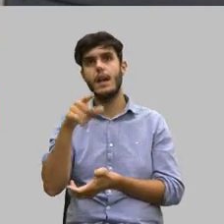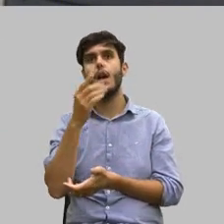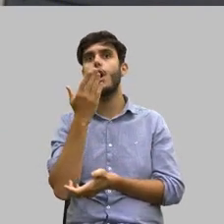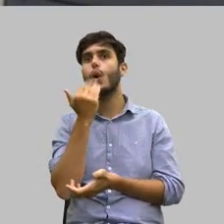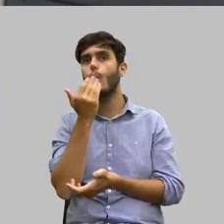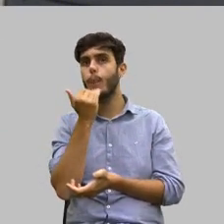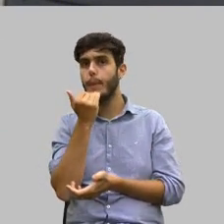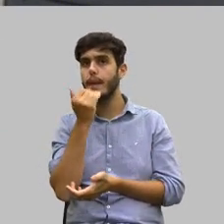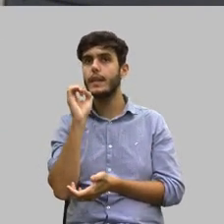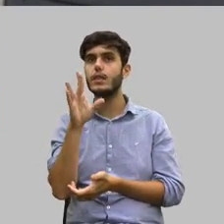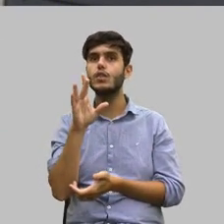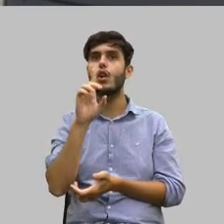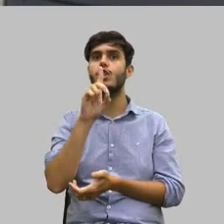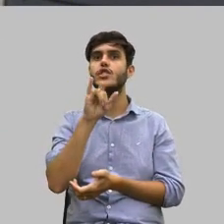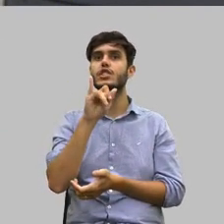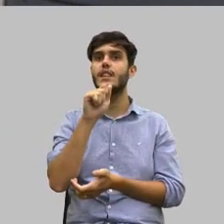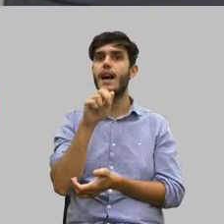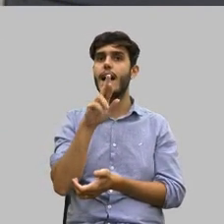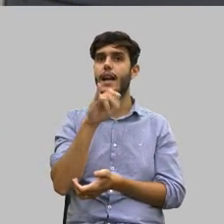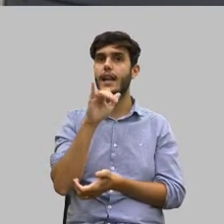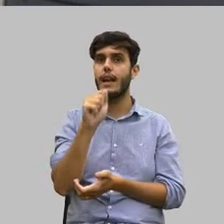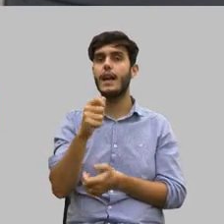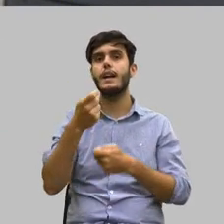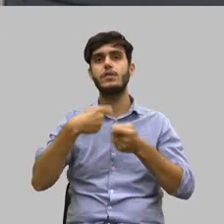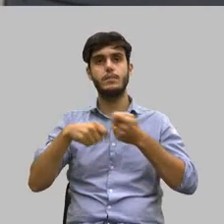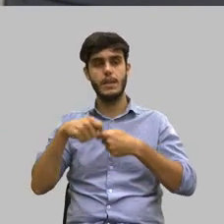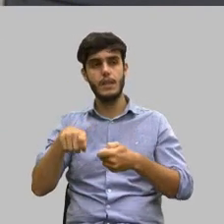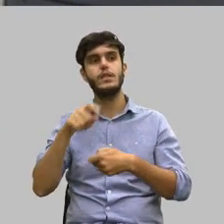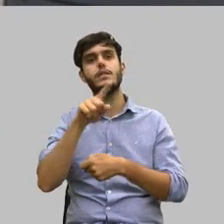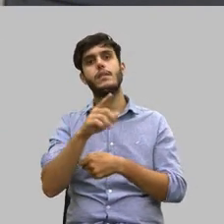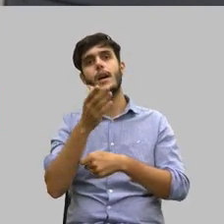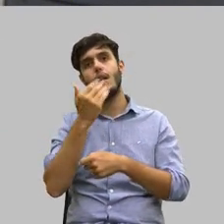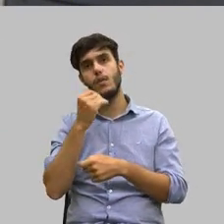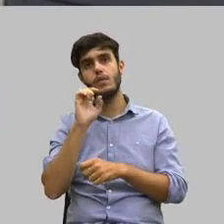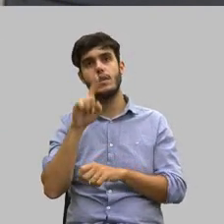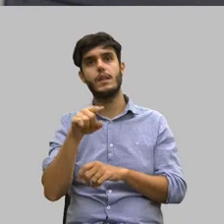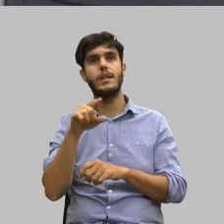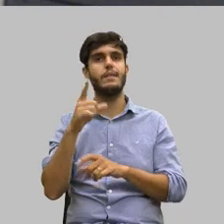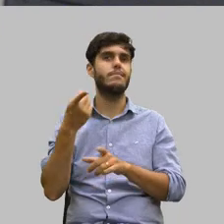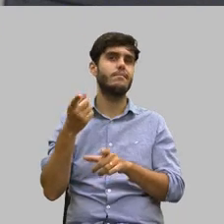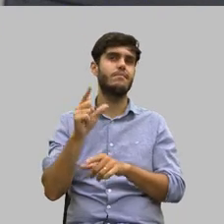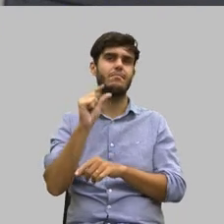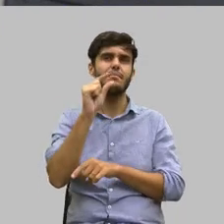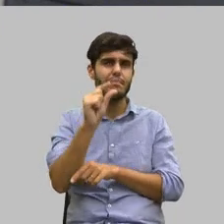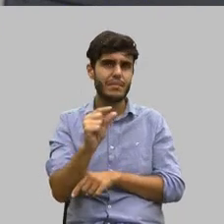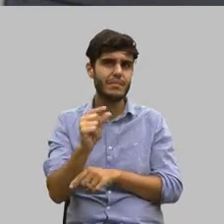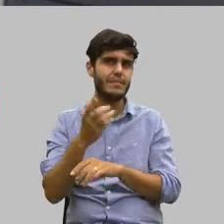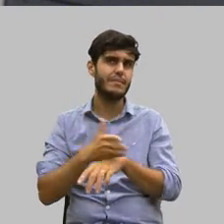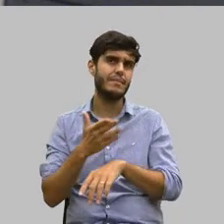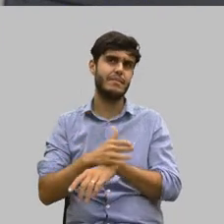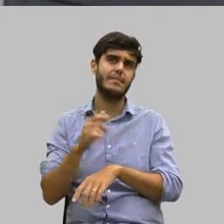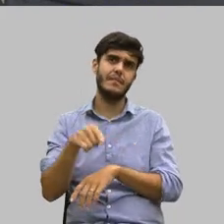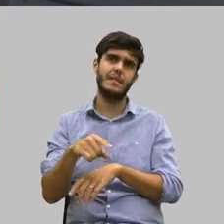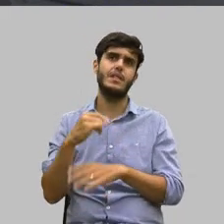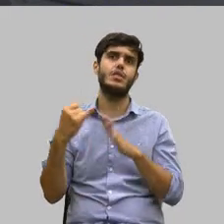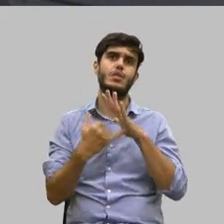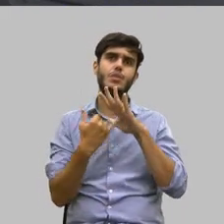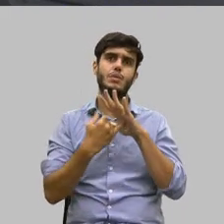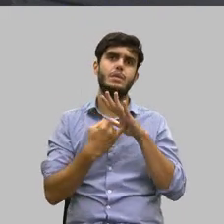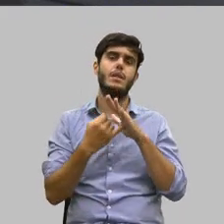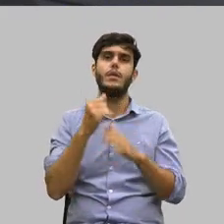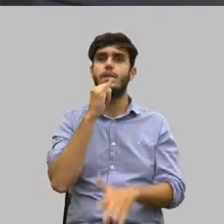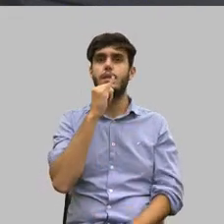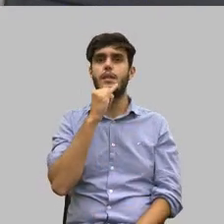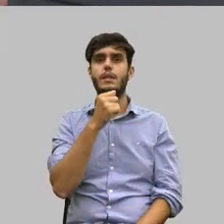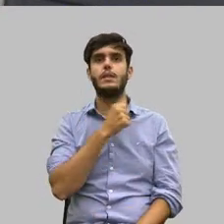mas isso só para di áreas administrativas aí mas essa é uma prática muito pequena na Instituição então por exemplo o militar